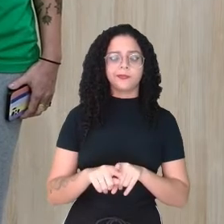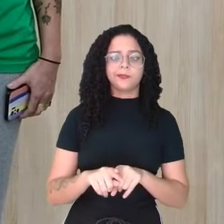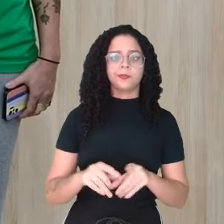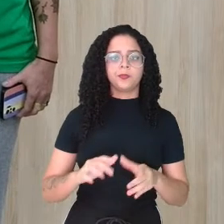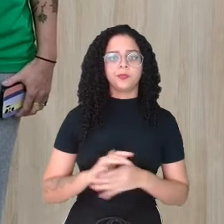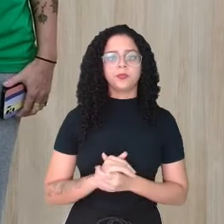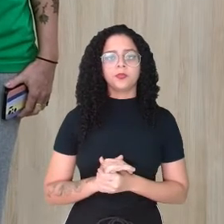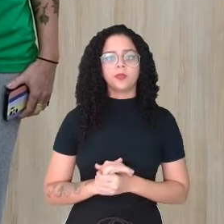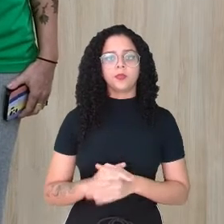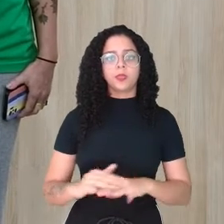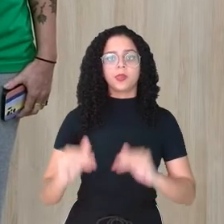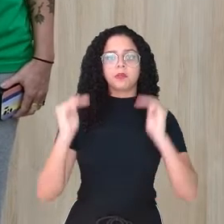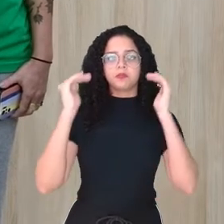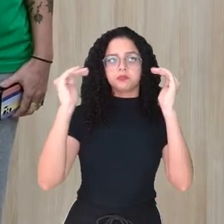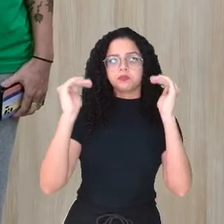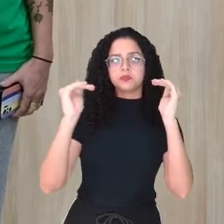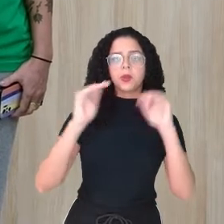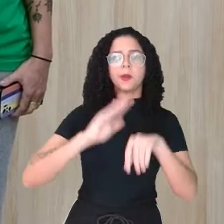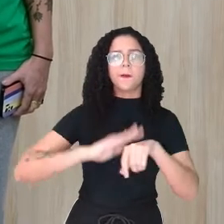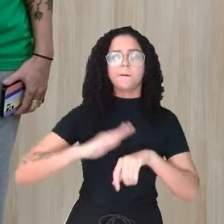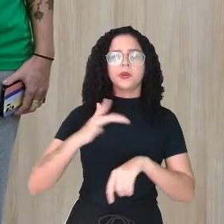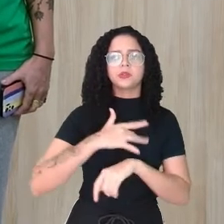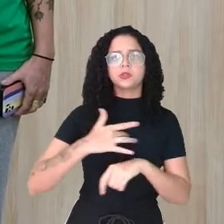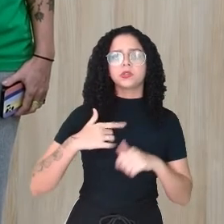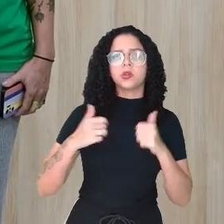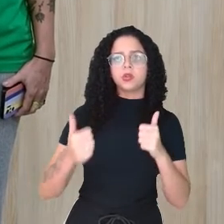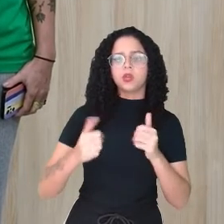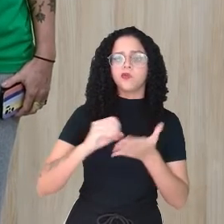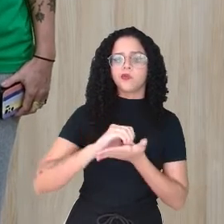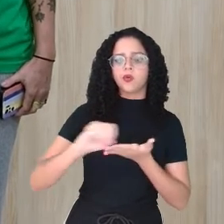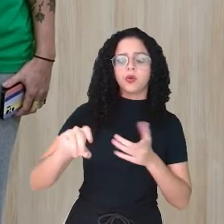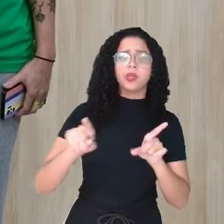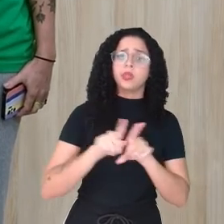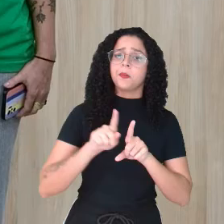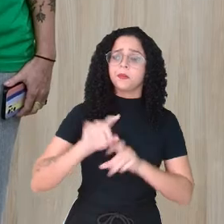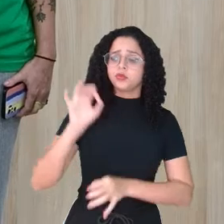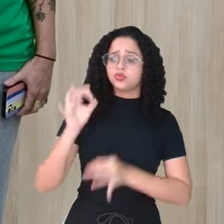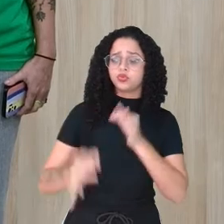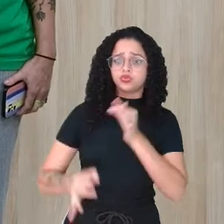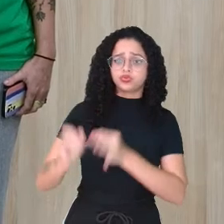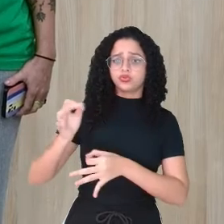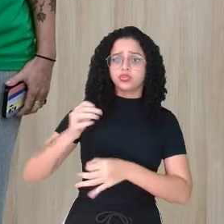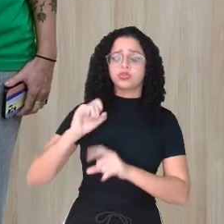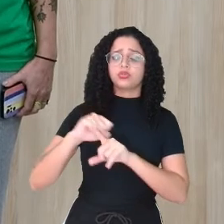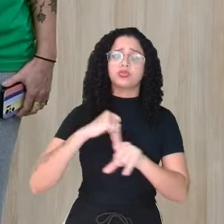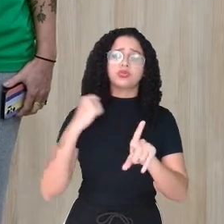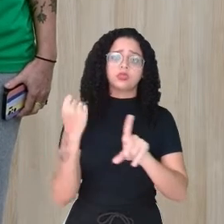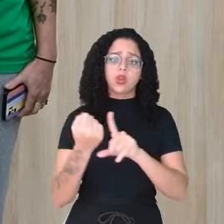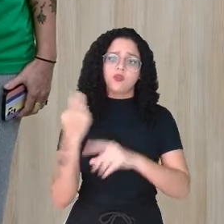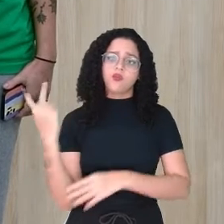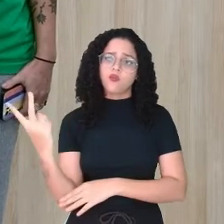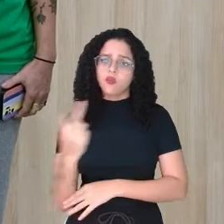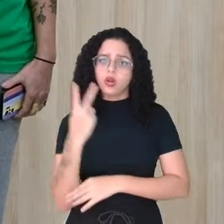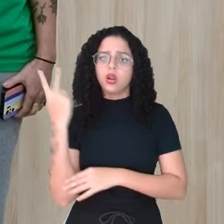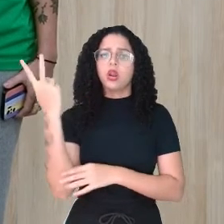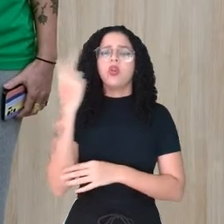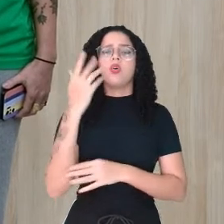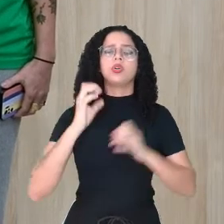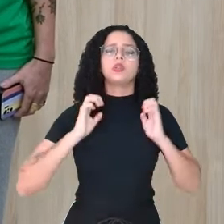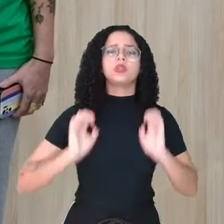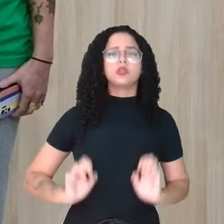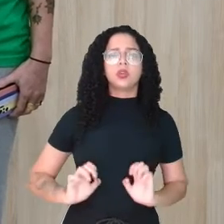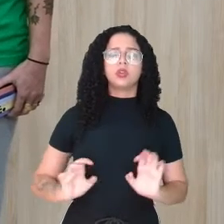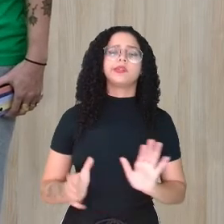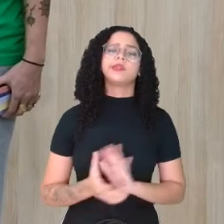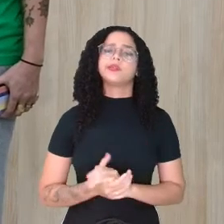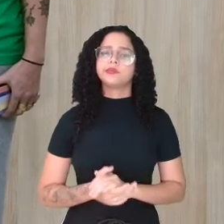produção, né? Mais saudável, mais orgânica, mas também por justiça social, né? Por valores éticos,